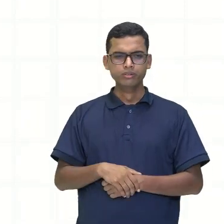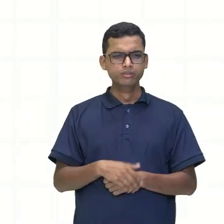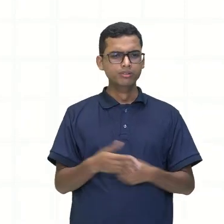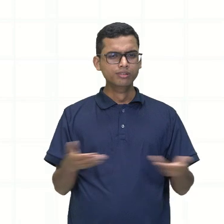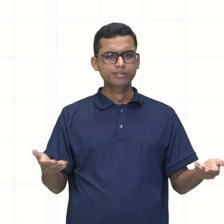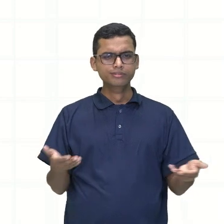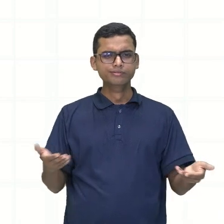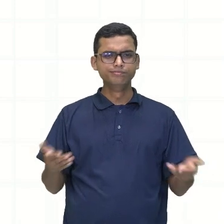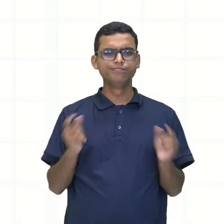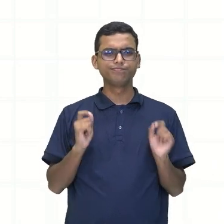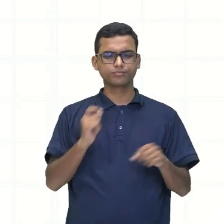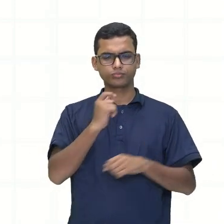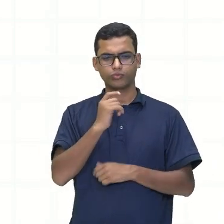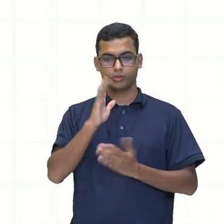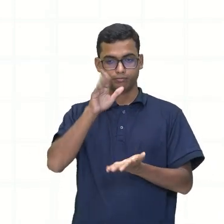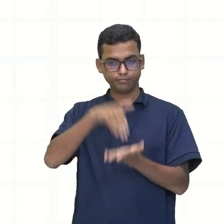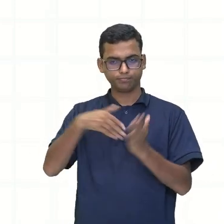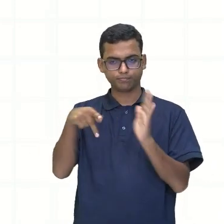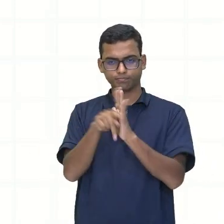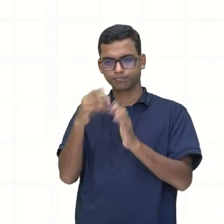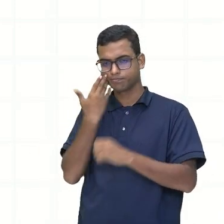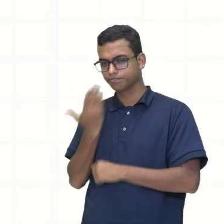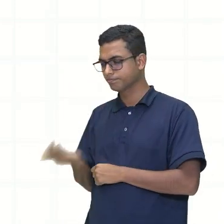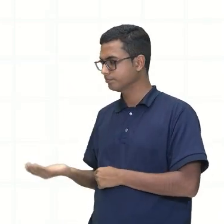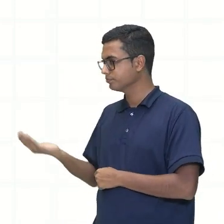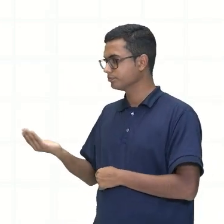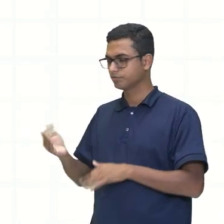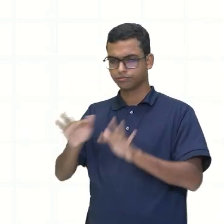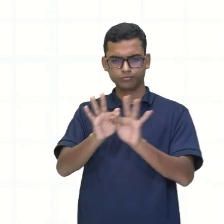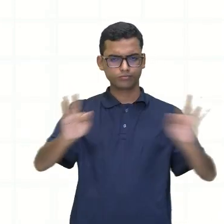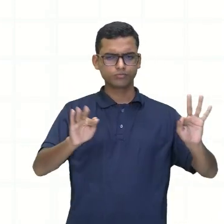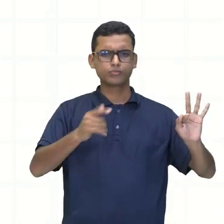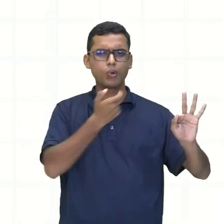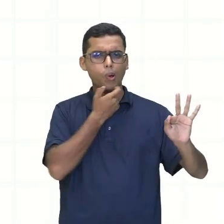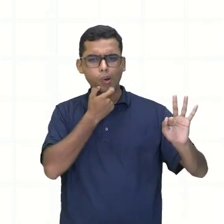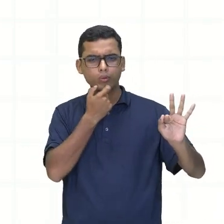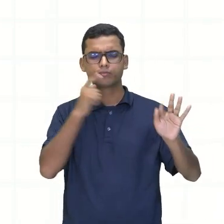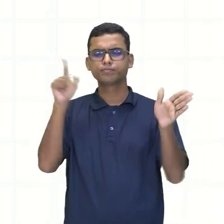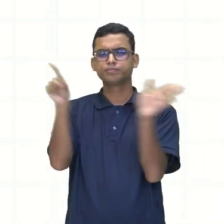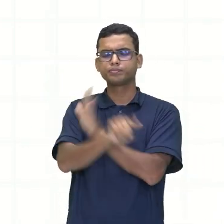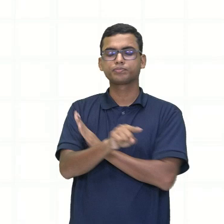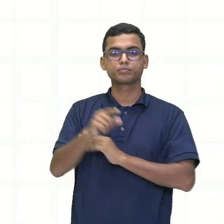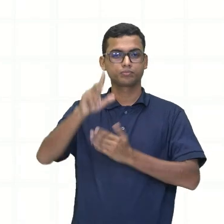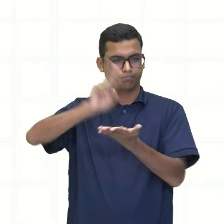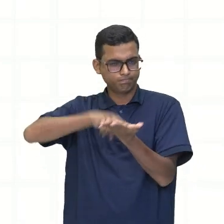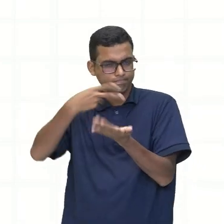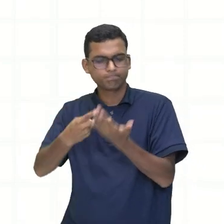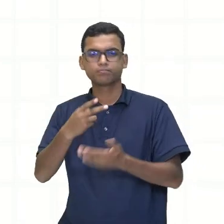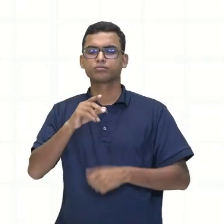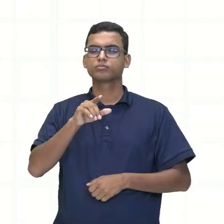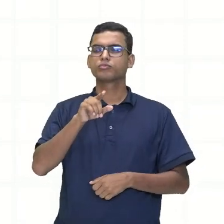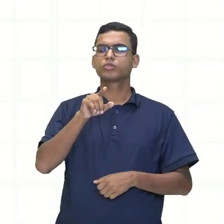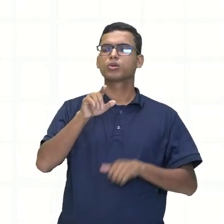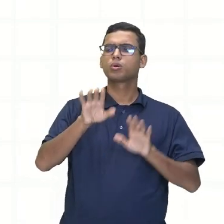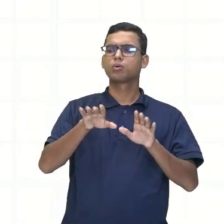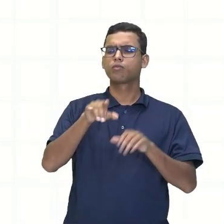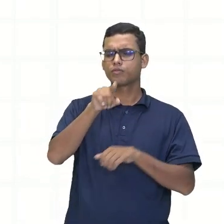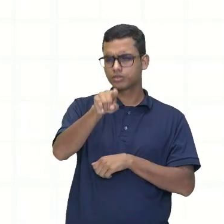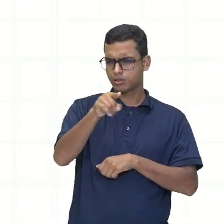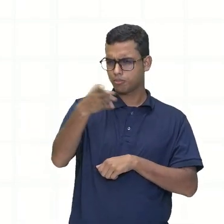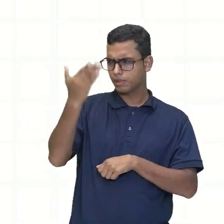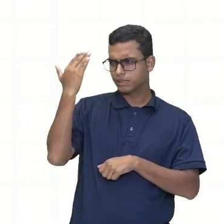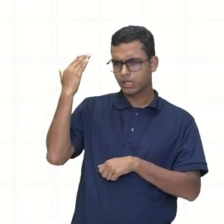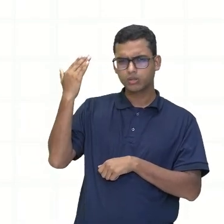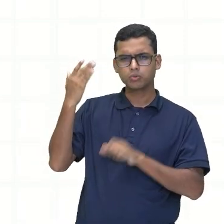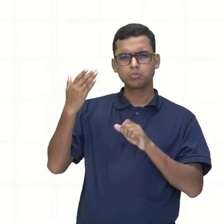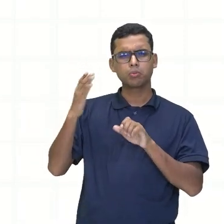English? Aqui, quando você começou a aprender inglês? Aí eu vou usar o in. Aqui eu usei o